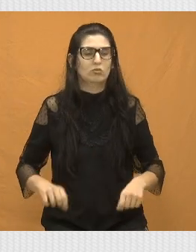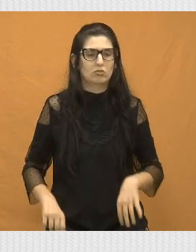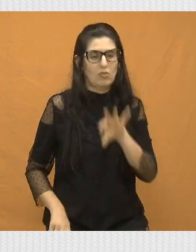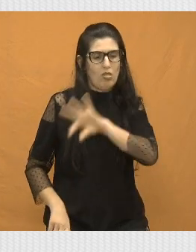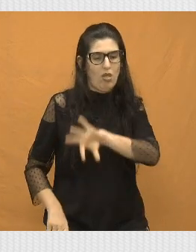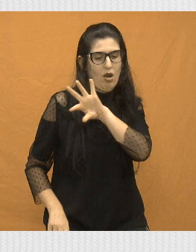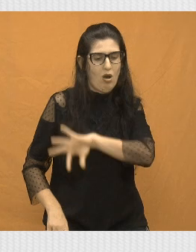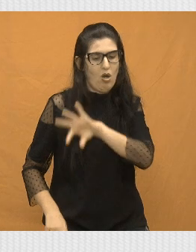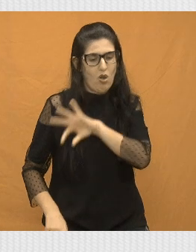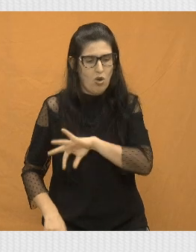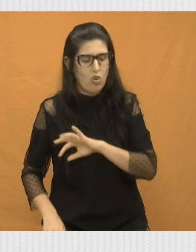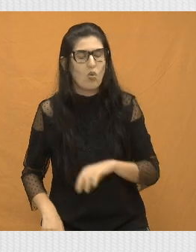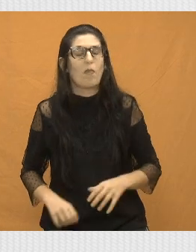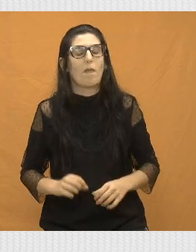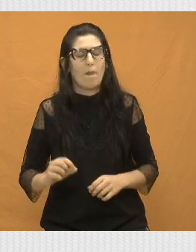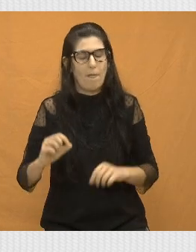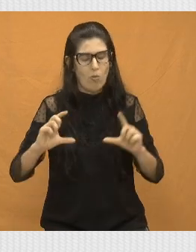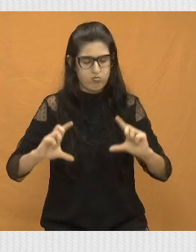previsão orçamentária de